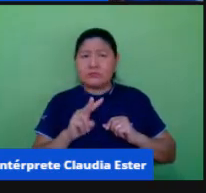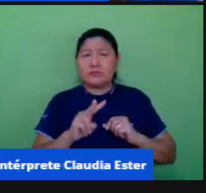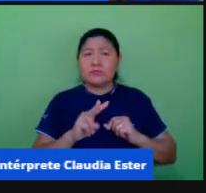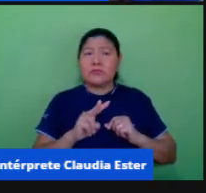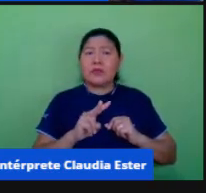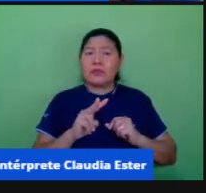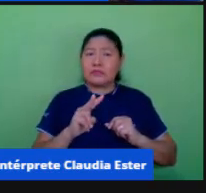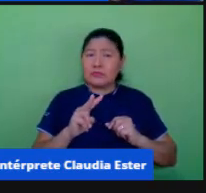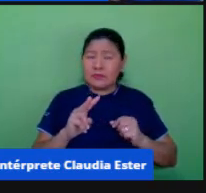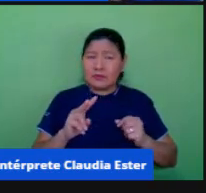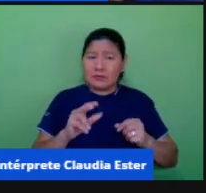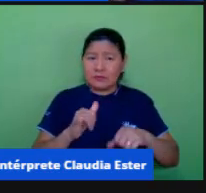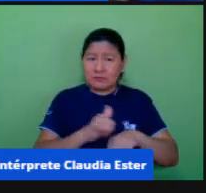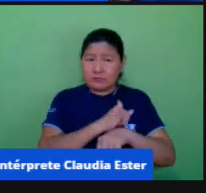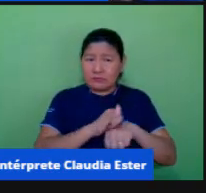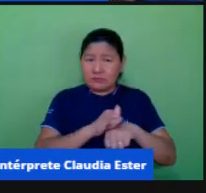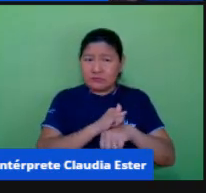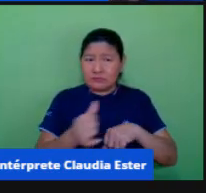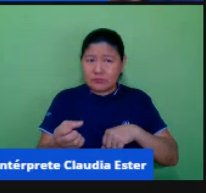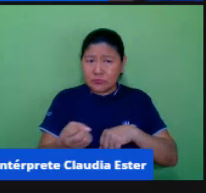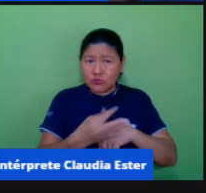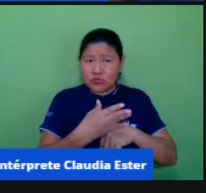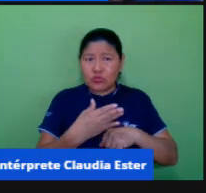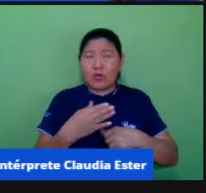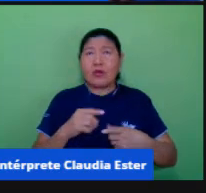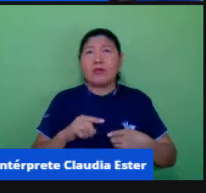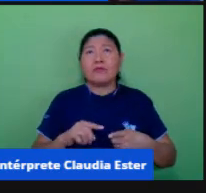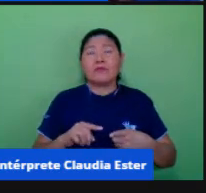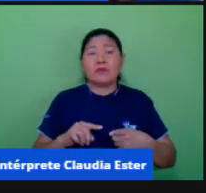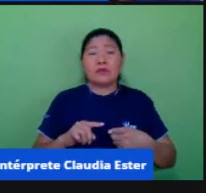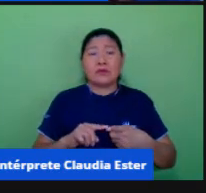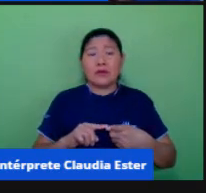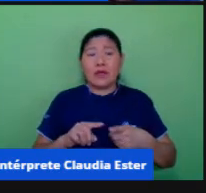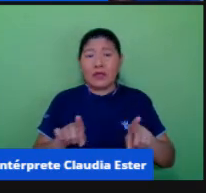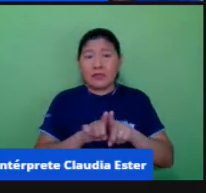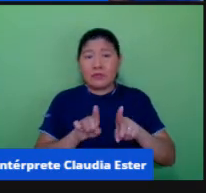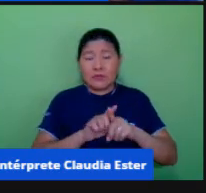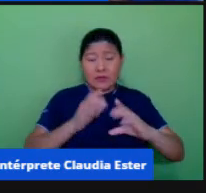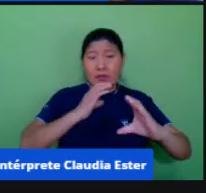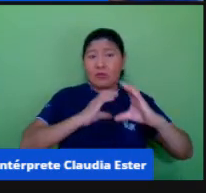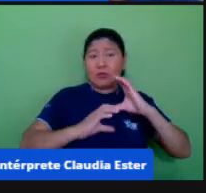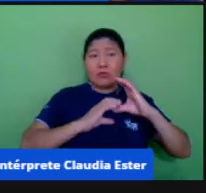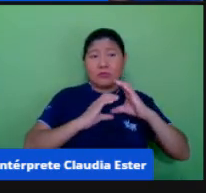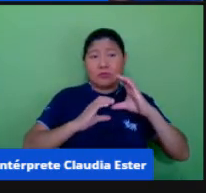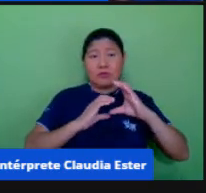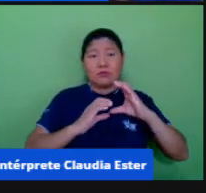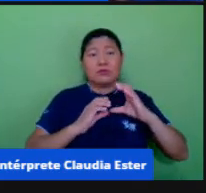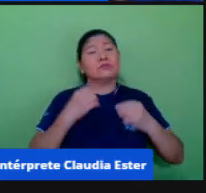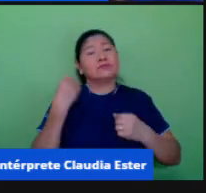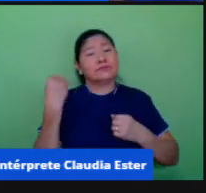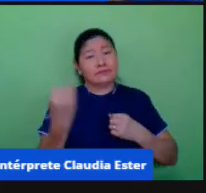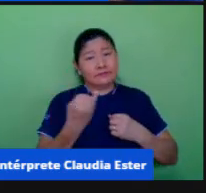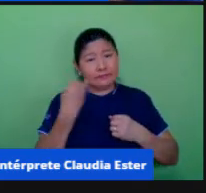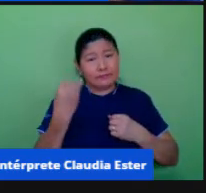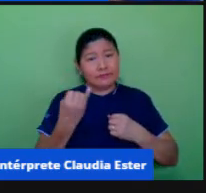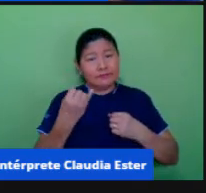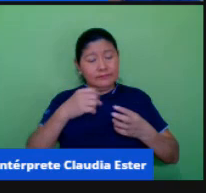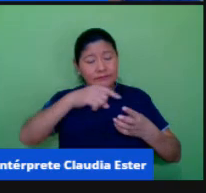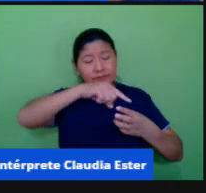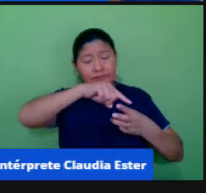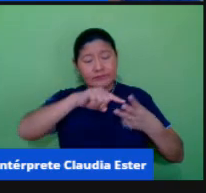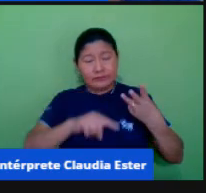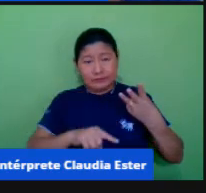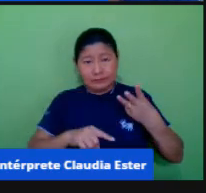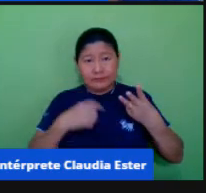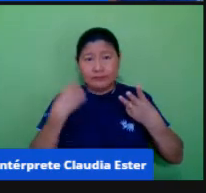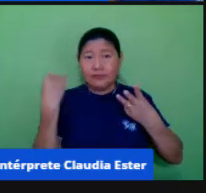né? Mas aí você tem, por exemplo, as competências comunicativas. É muito importante frisar isso, né? Que